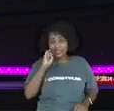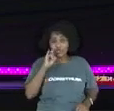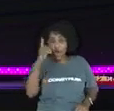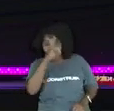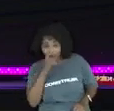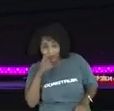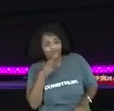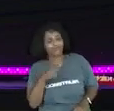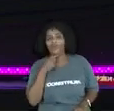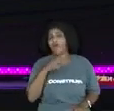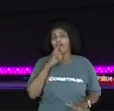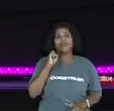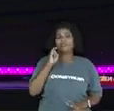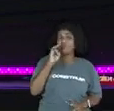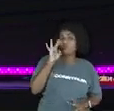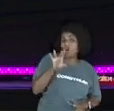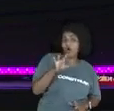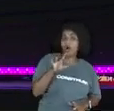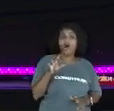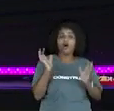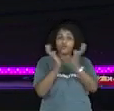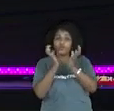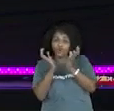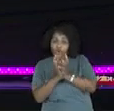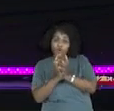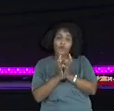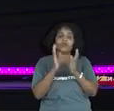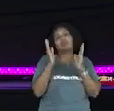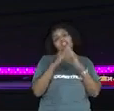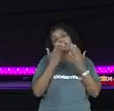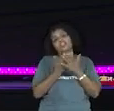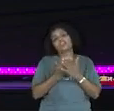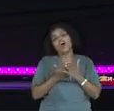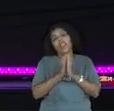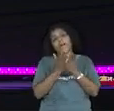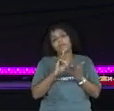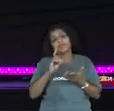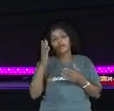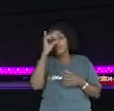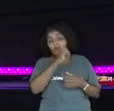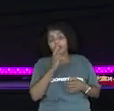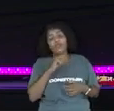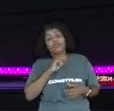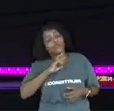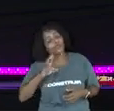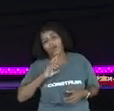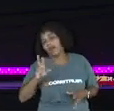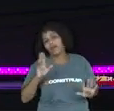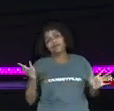só no domingo não vai dar se for só na classe Zinha da Escola Bíblica Dominical não vai dar